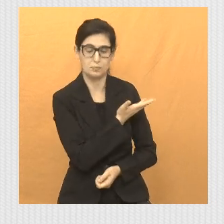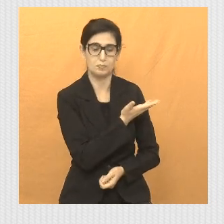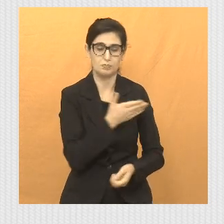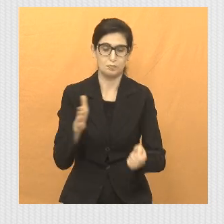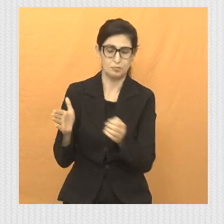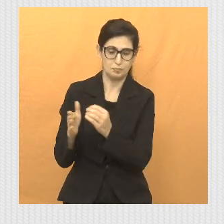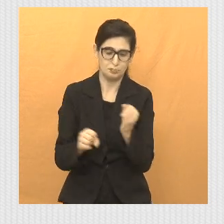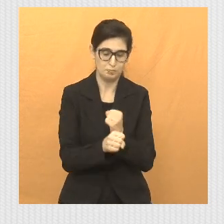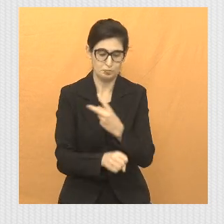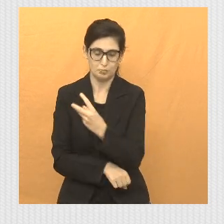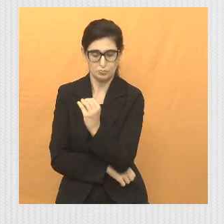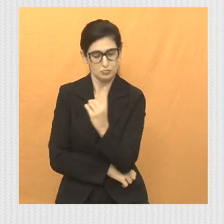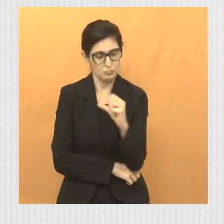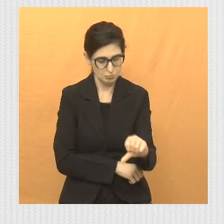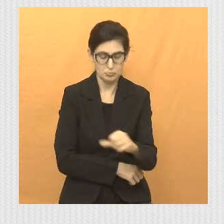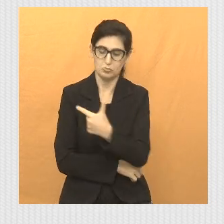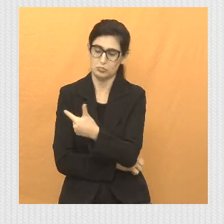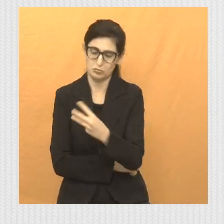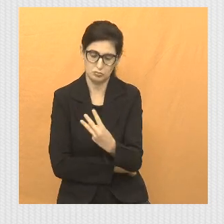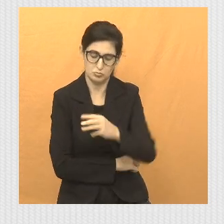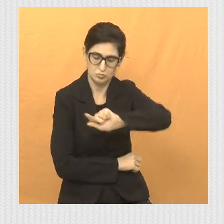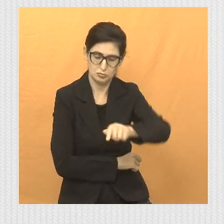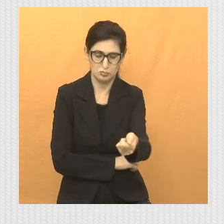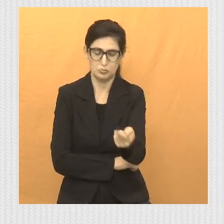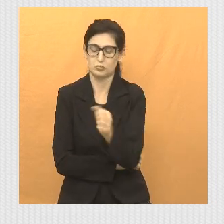quadrimestre de 2019 com